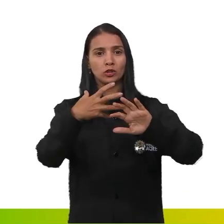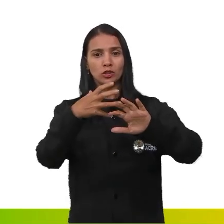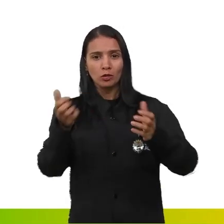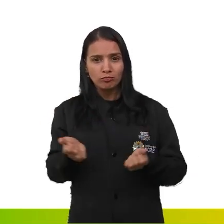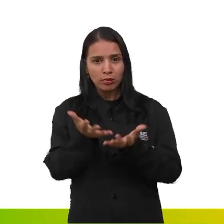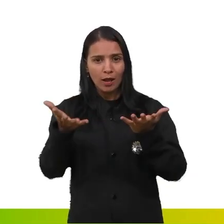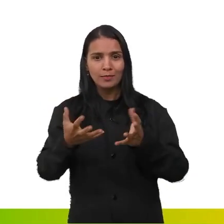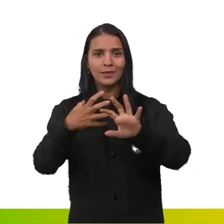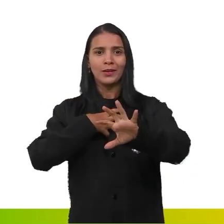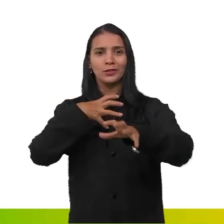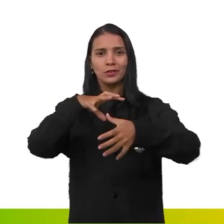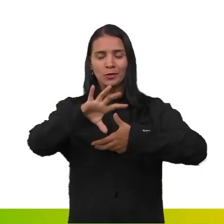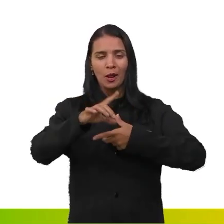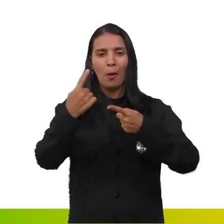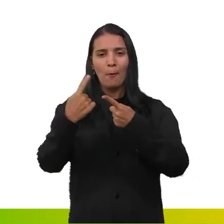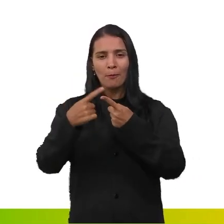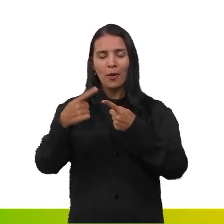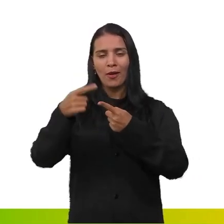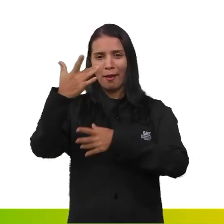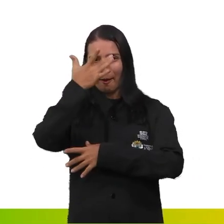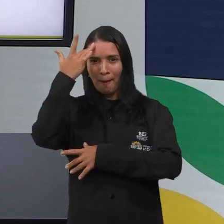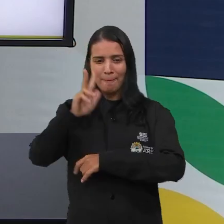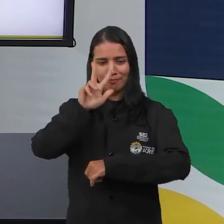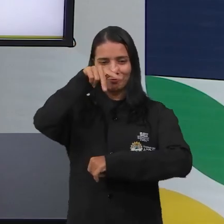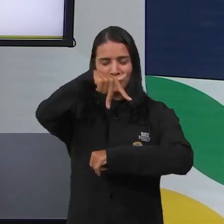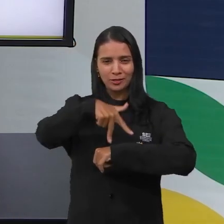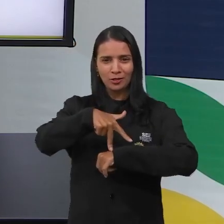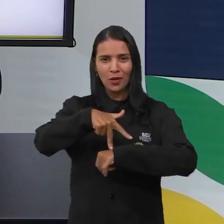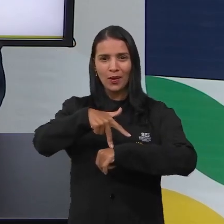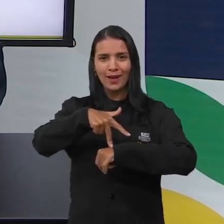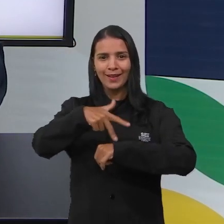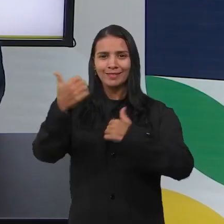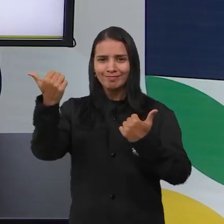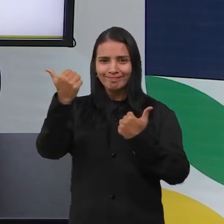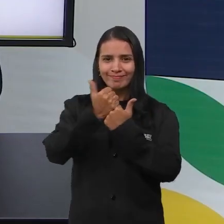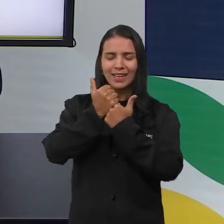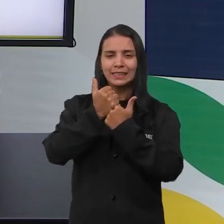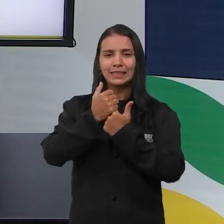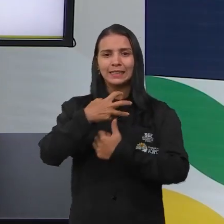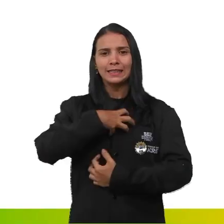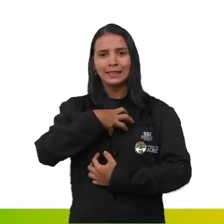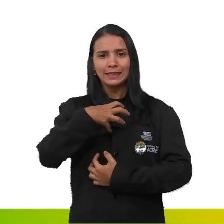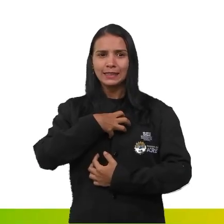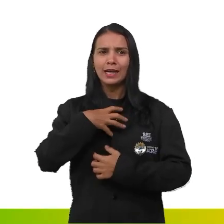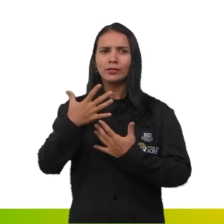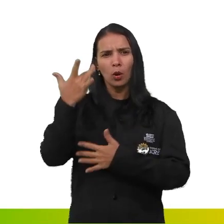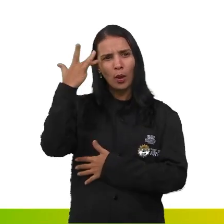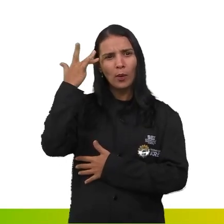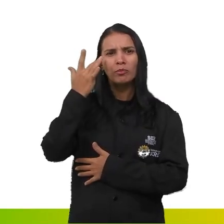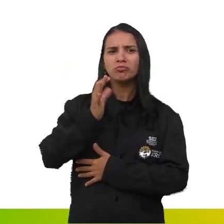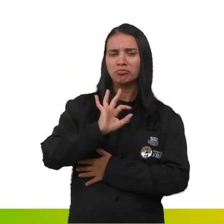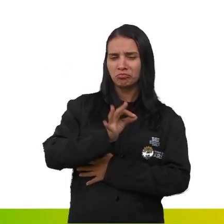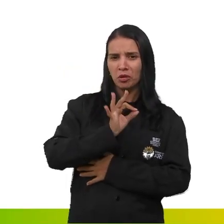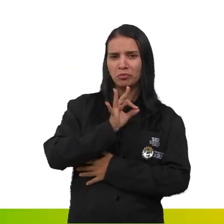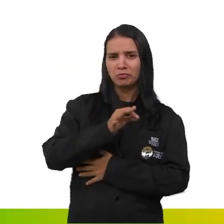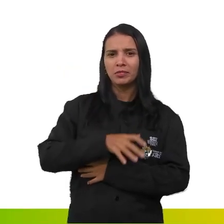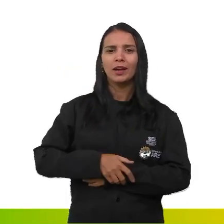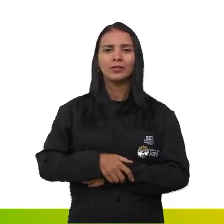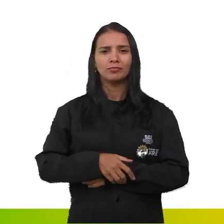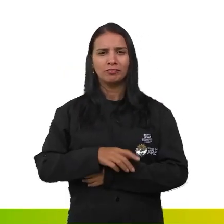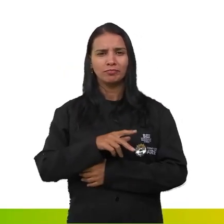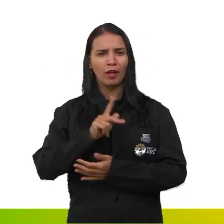ou fictícios baseados em fatos. Tranquilo? Será que essa está certa? Provavelmente está certa. Então, vamos colocar um V aqui. Vamos